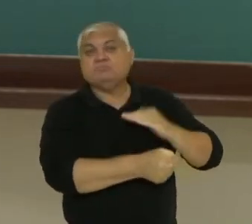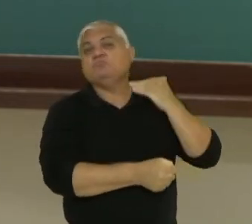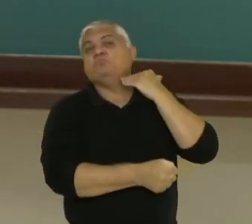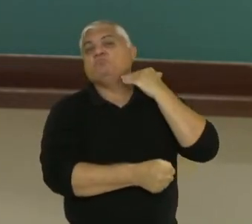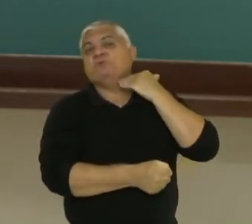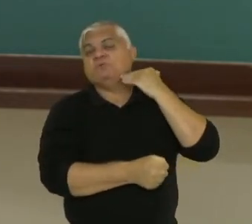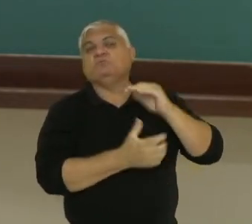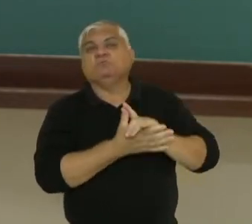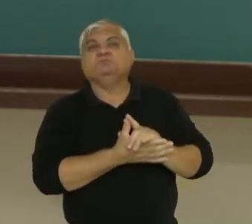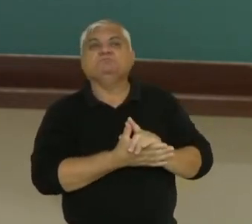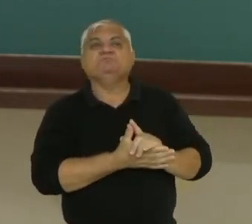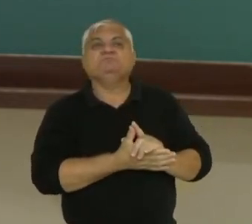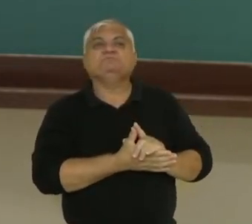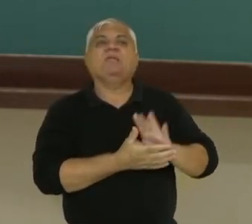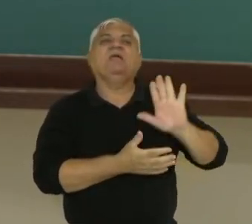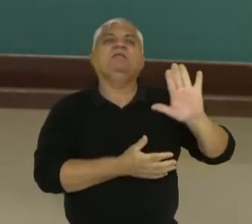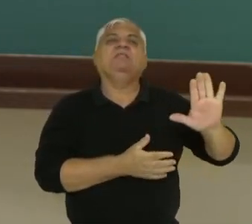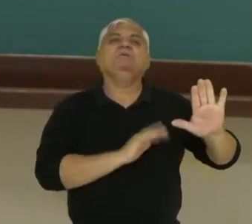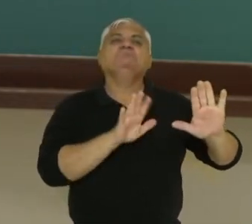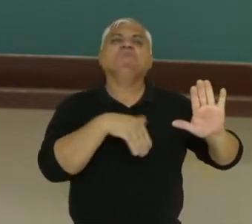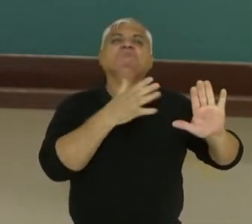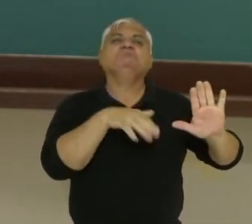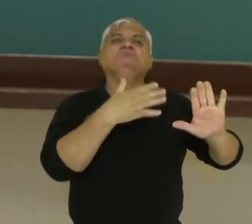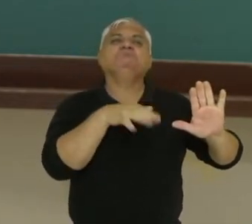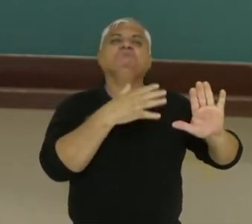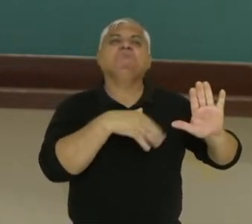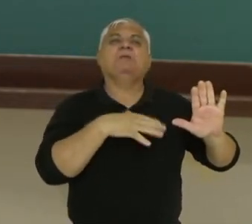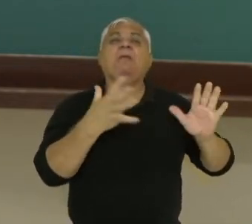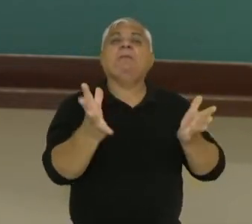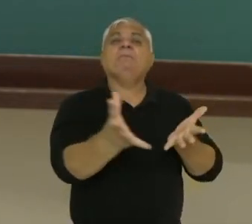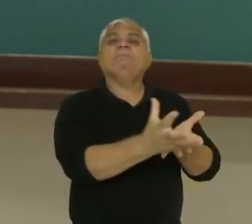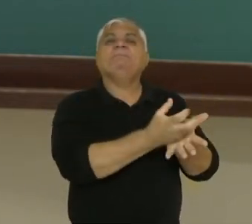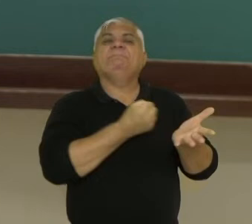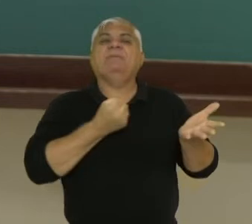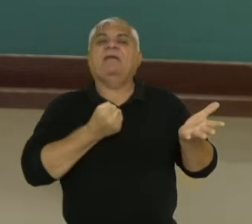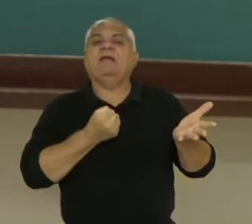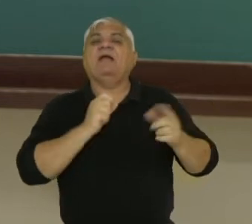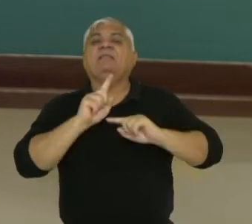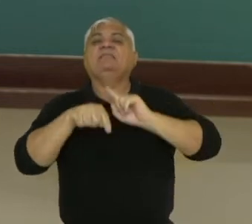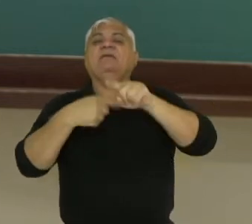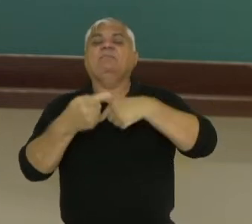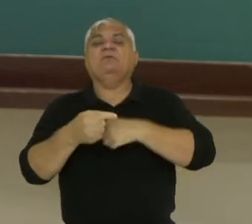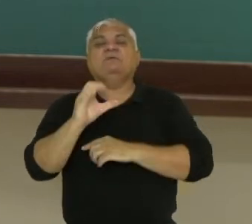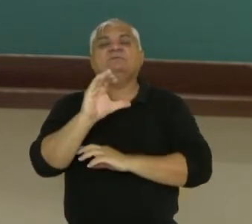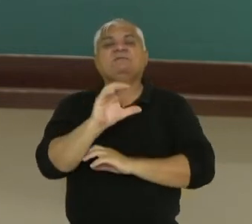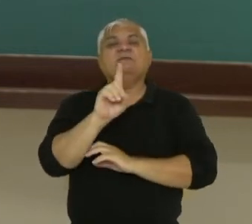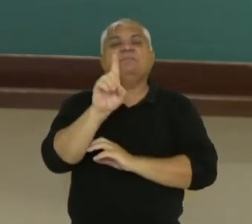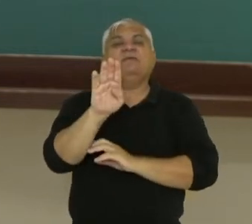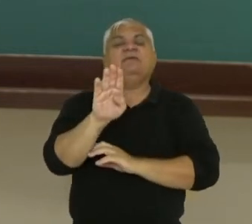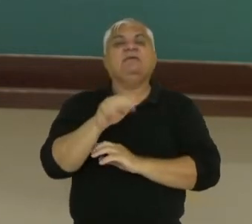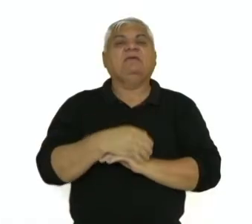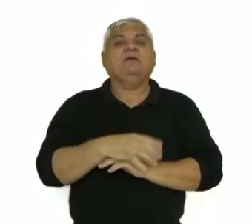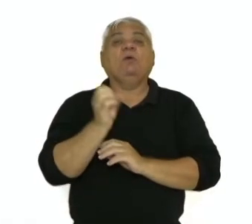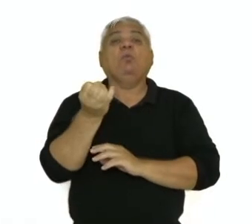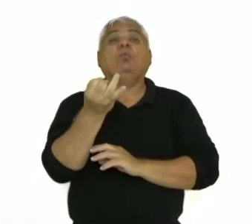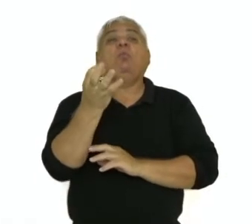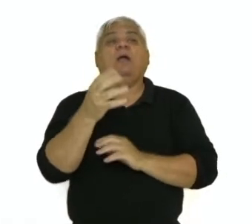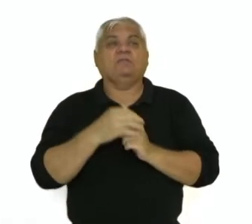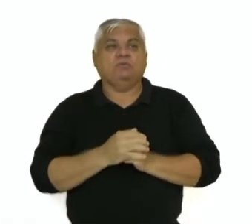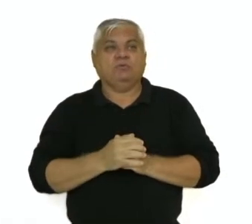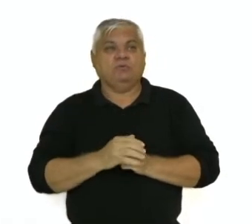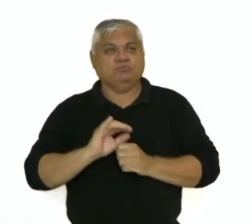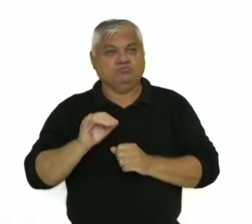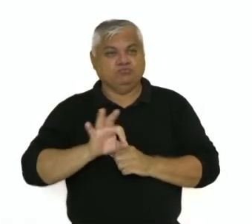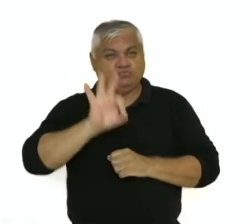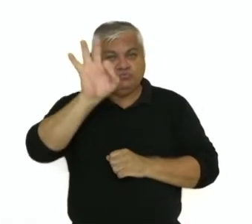aqui no anúncio, calcule o valor de resgate dessa aplicação em CDB, considerando a tributação.